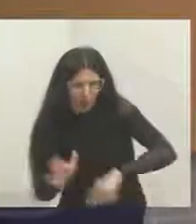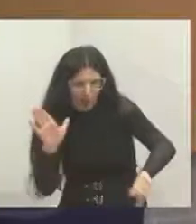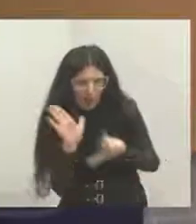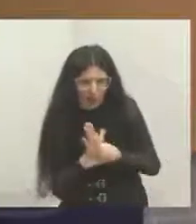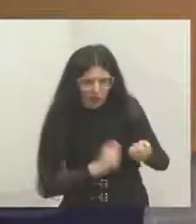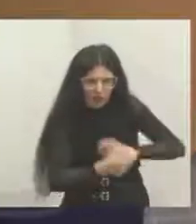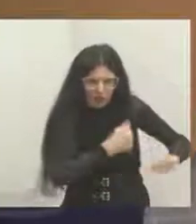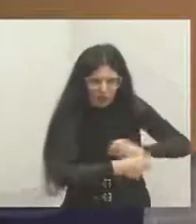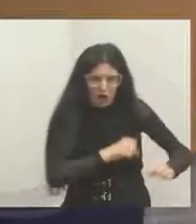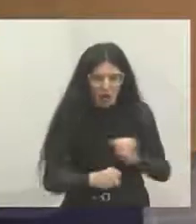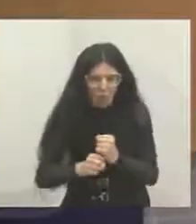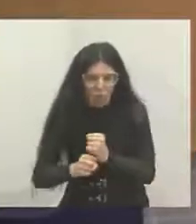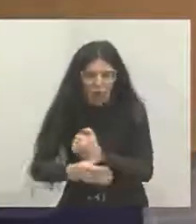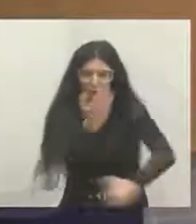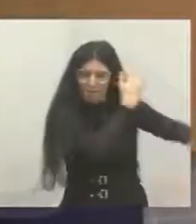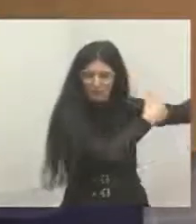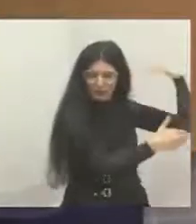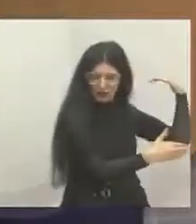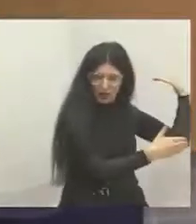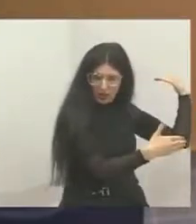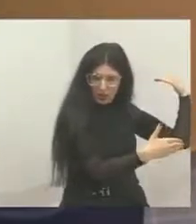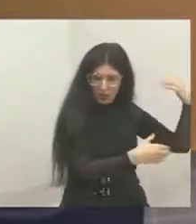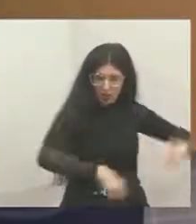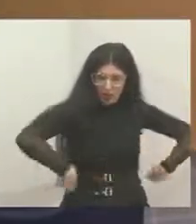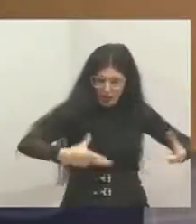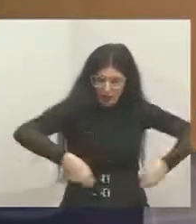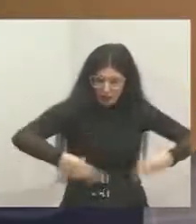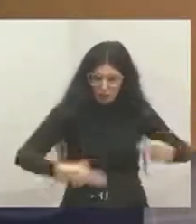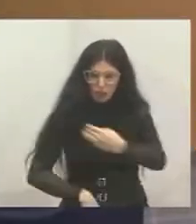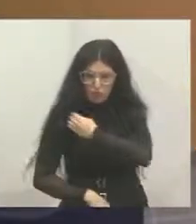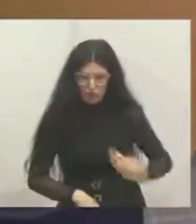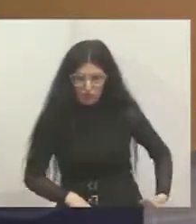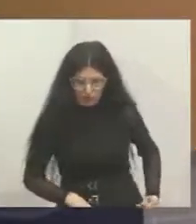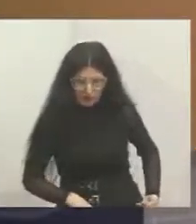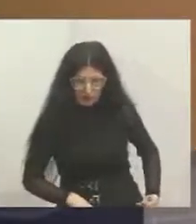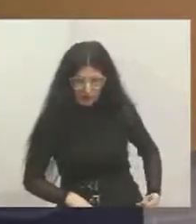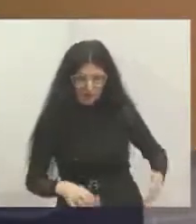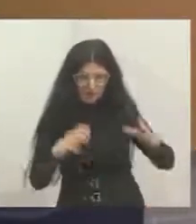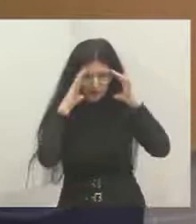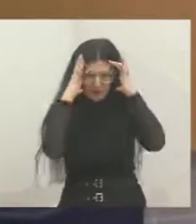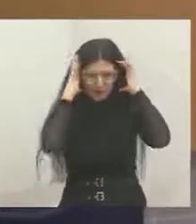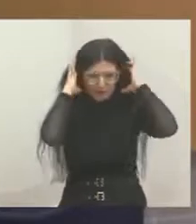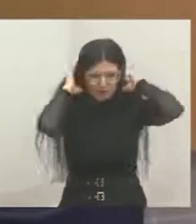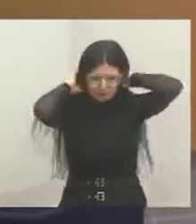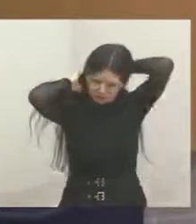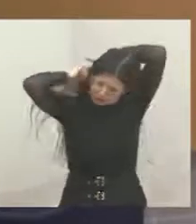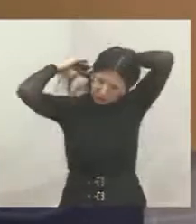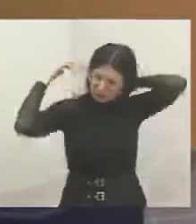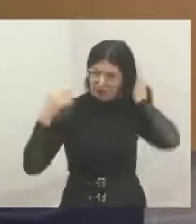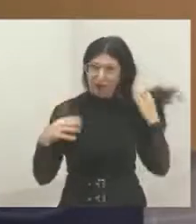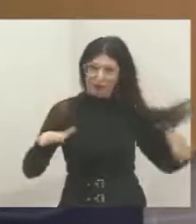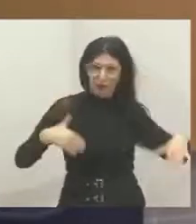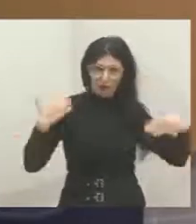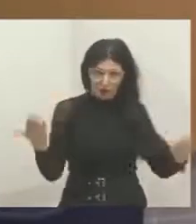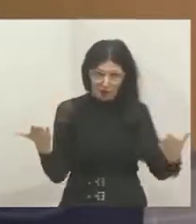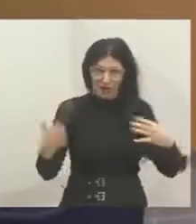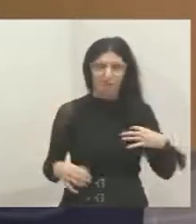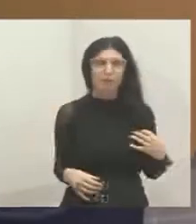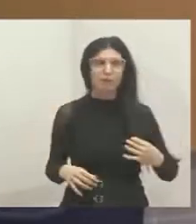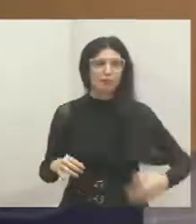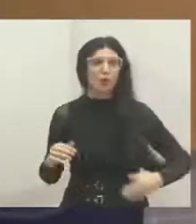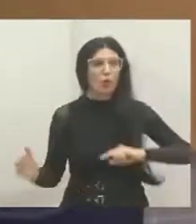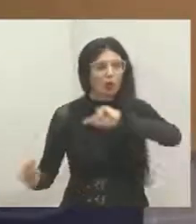para este ano, onde você tem uma meta de gastos orçamentários em X valor. Então, quando eu menciono aqui para vocês como meta